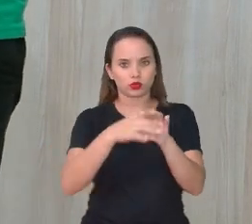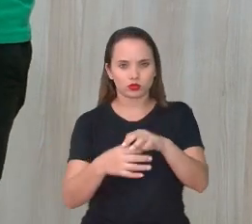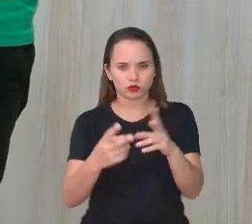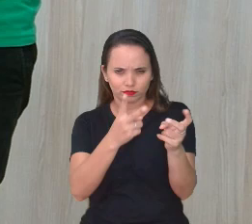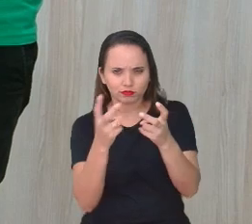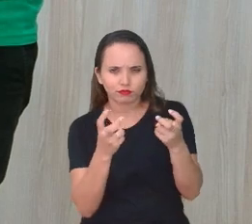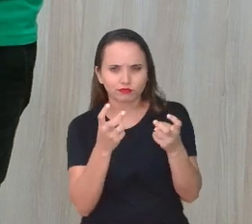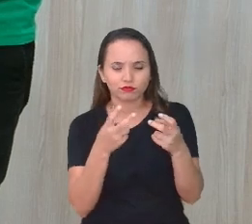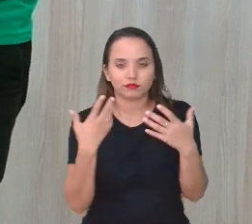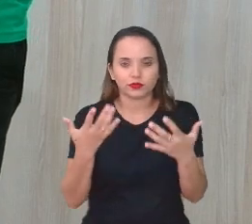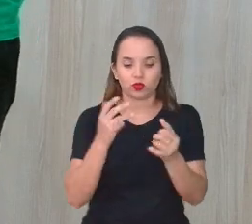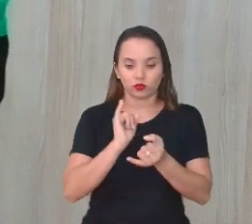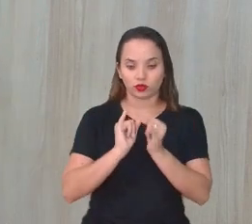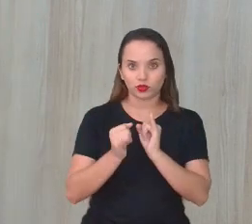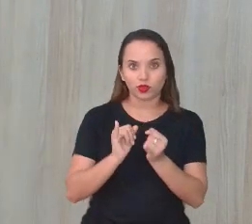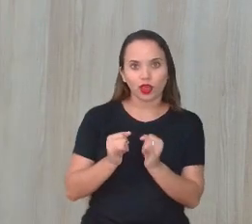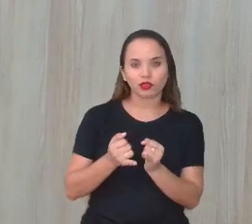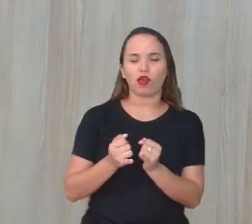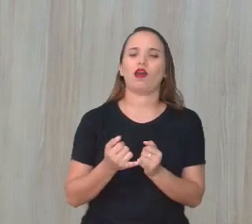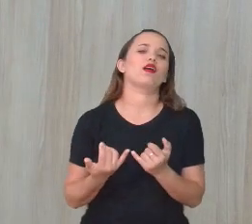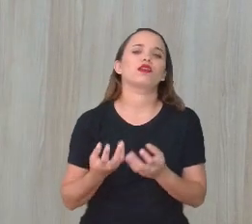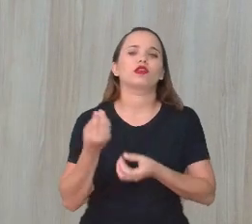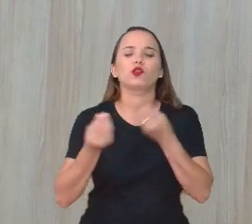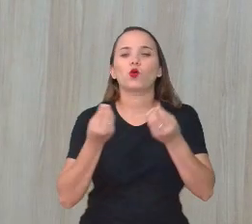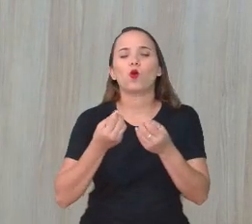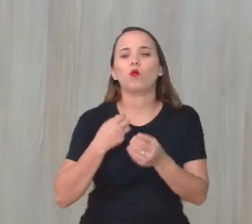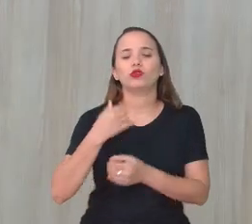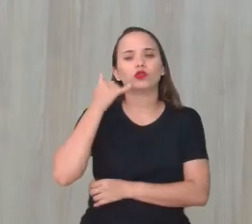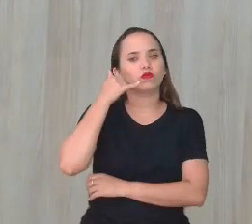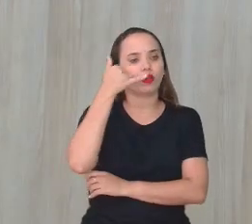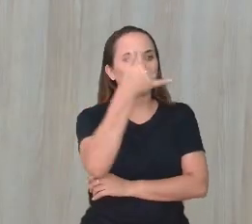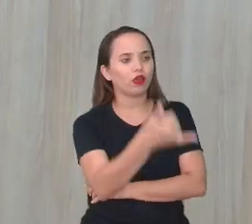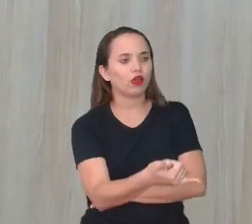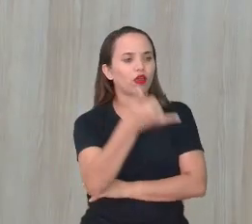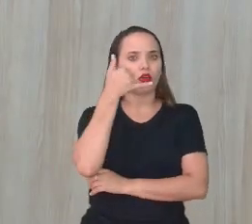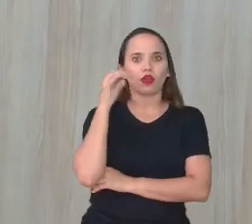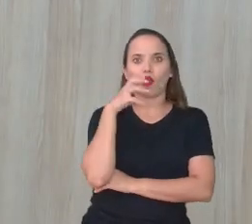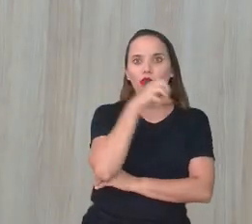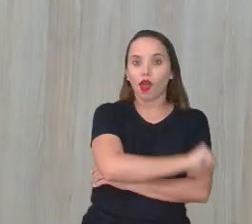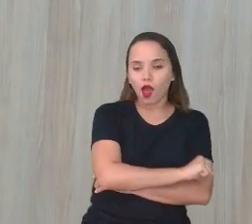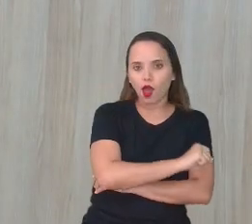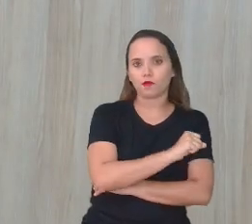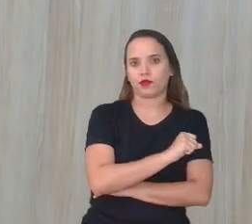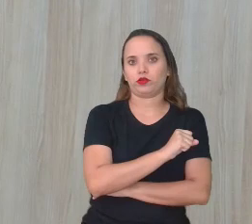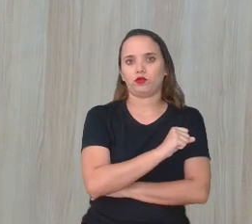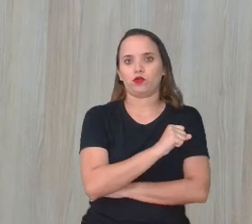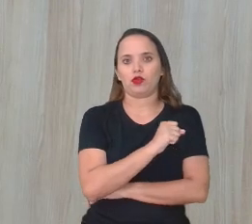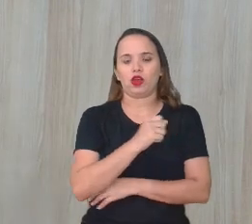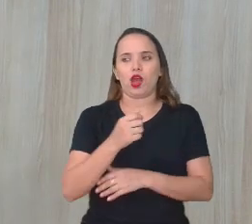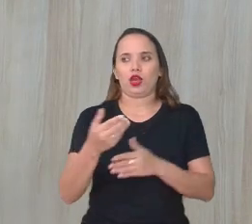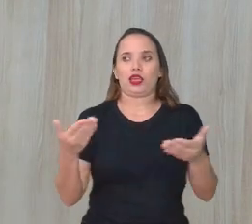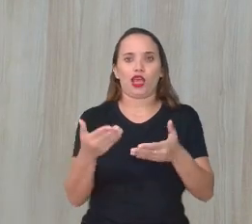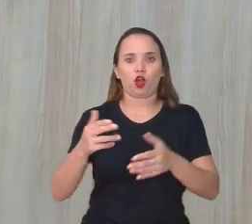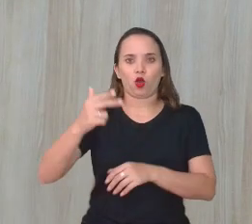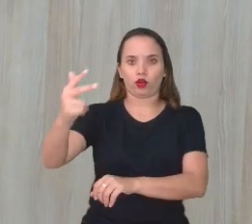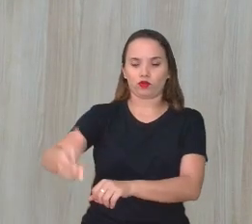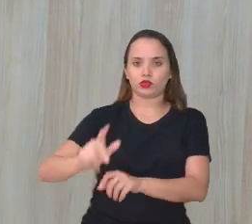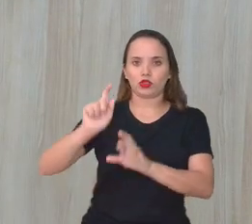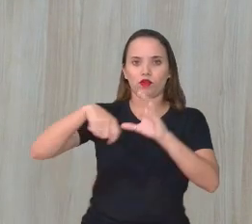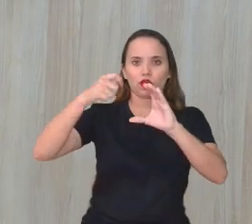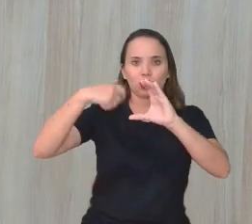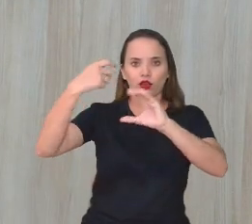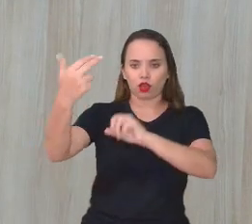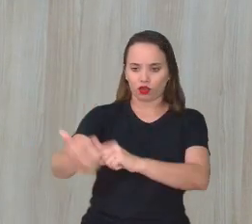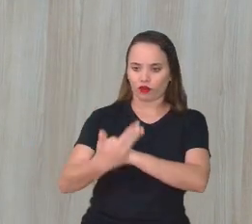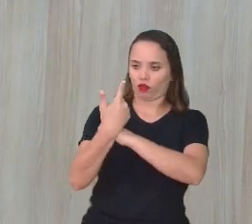Então, a internet, né? Como a gente pode ligar rapidamente através de um celular? Esse negócio de ligar e ver a outra